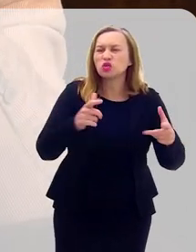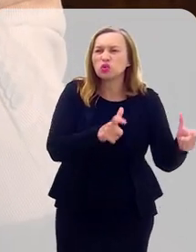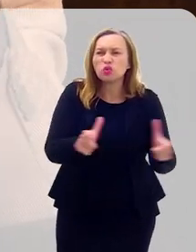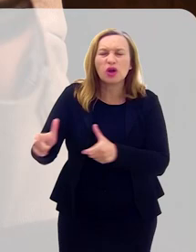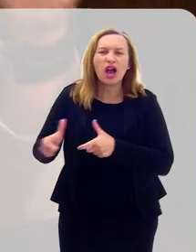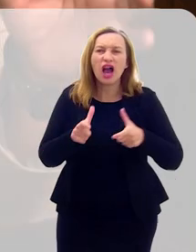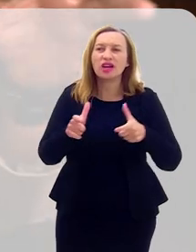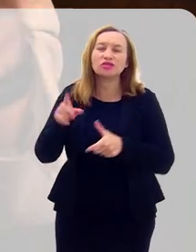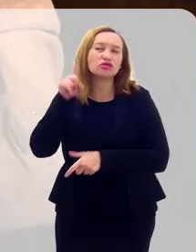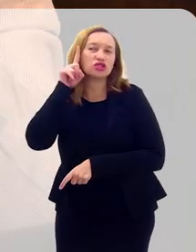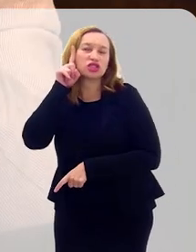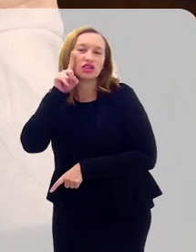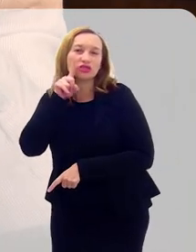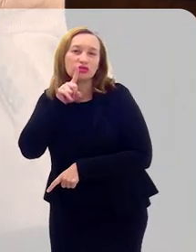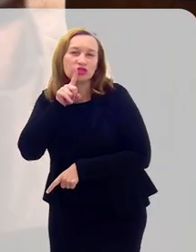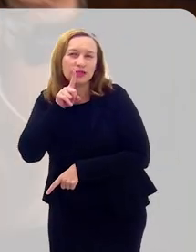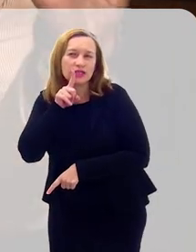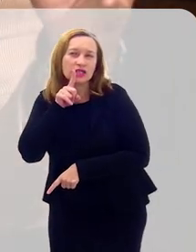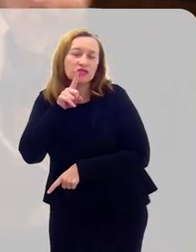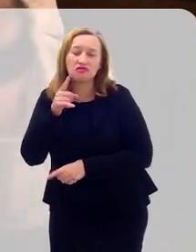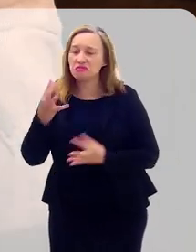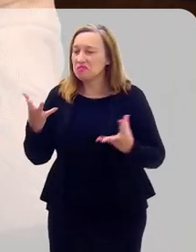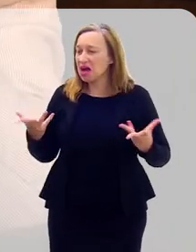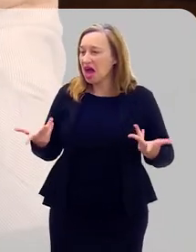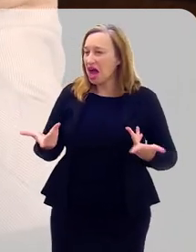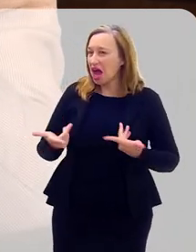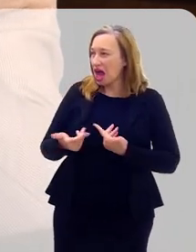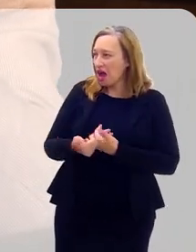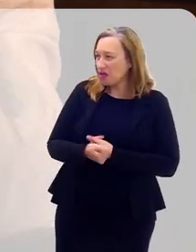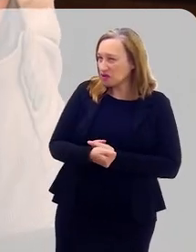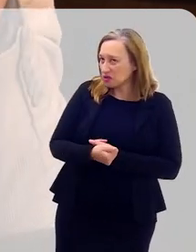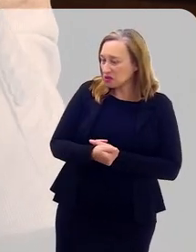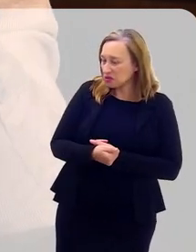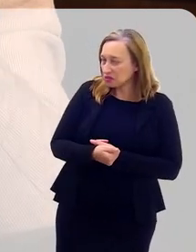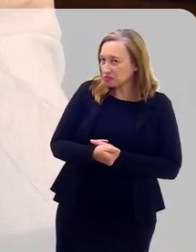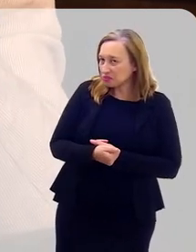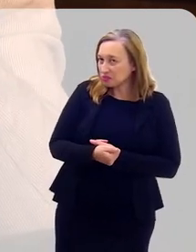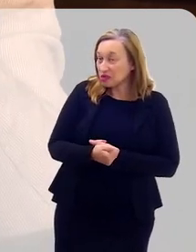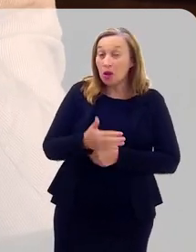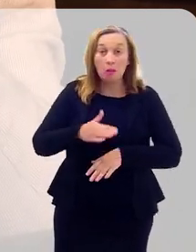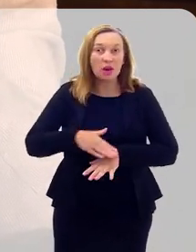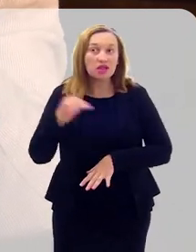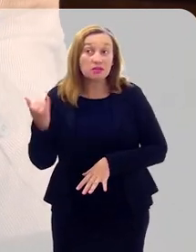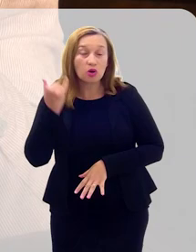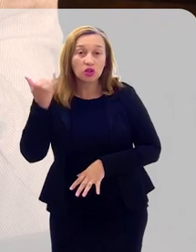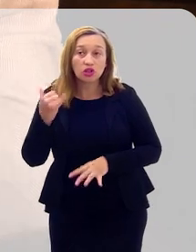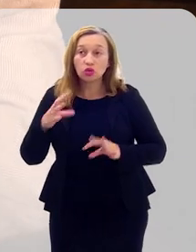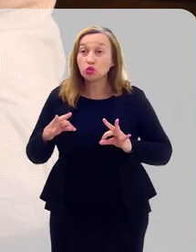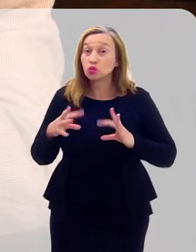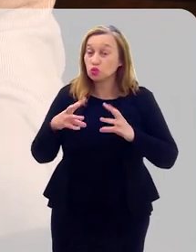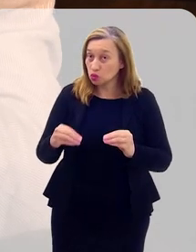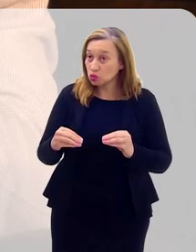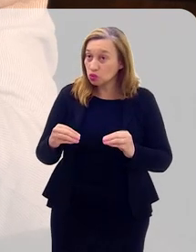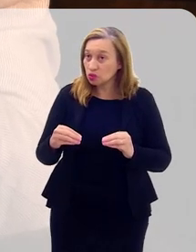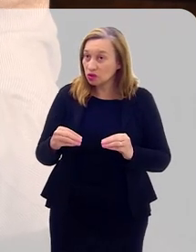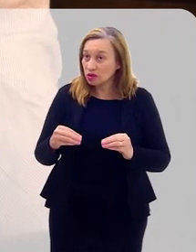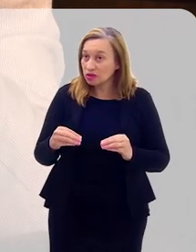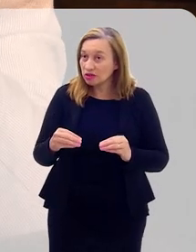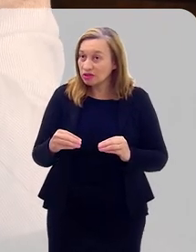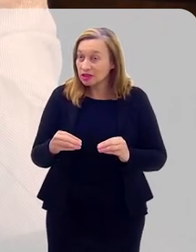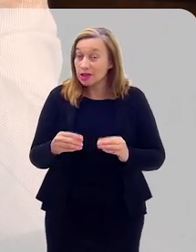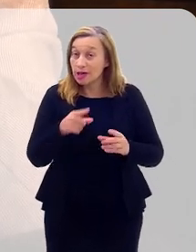Boca Raton, Miami. Foi uma coisa maravilhosa. E o mais incrível é que no meio de tudo